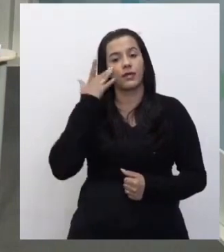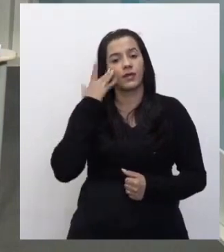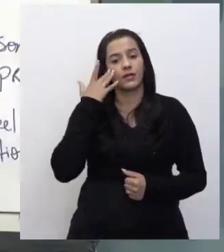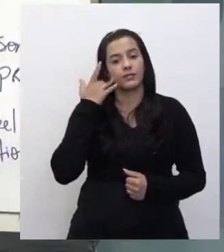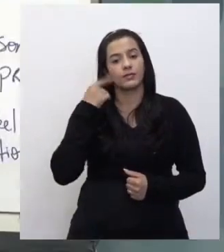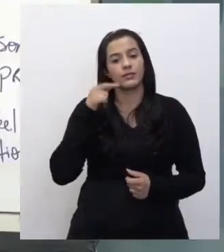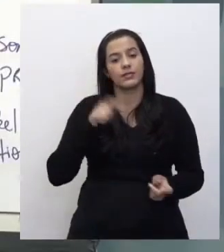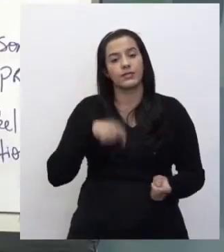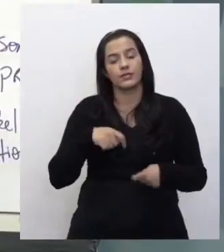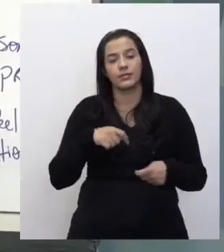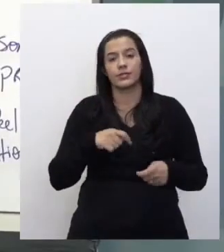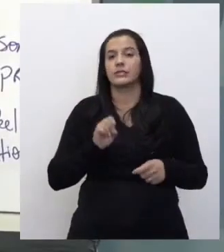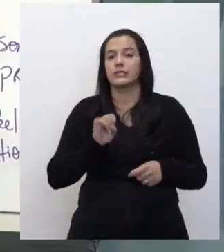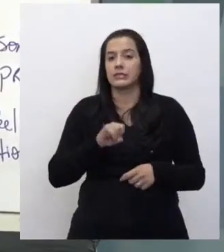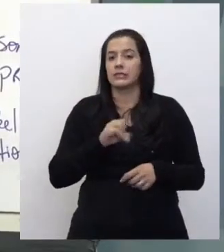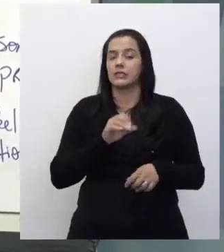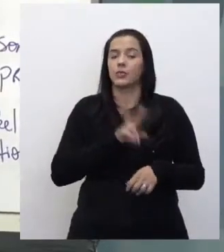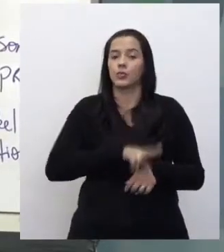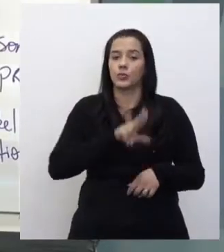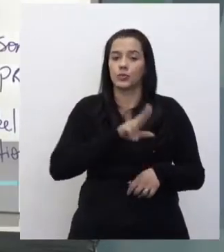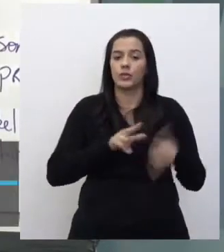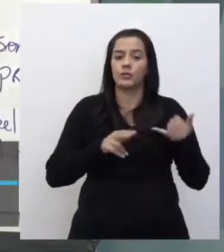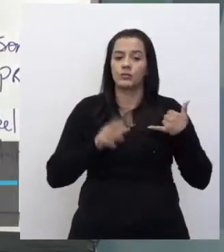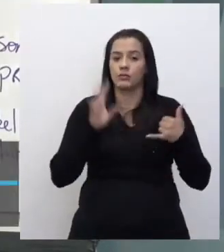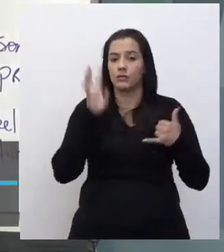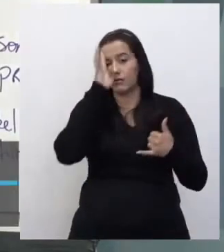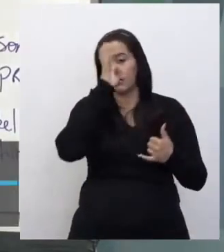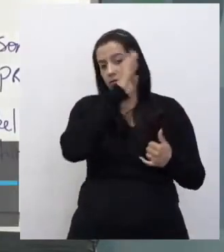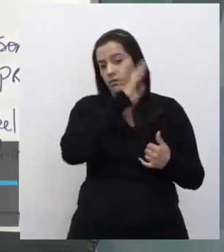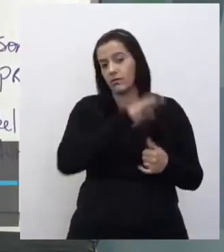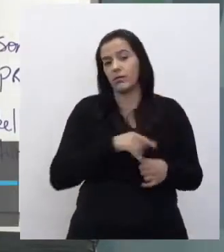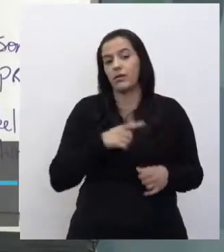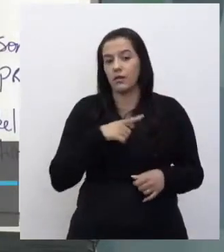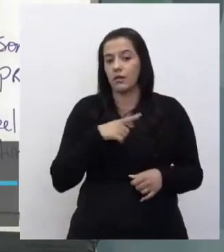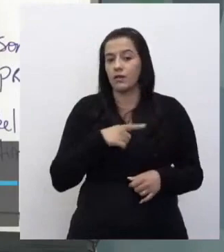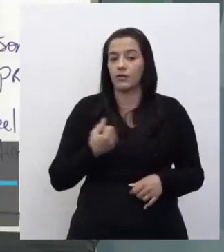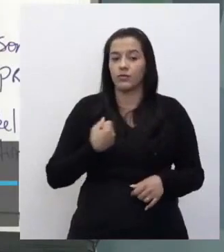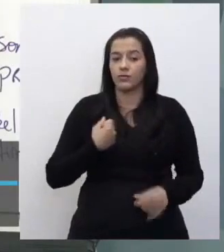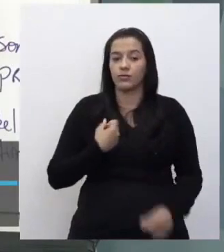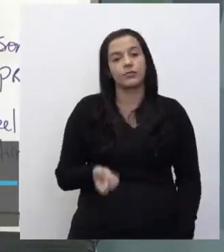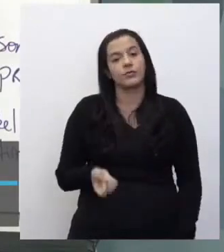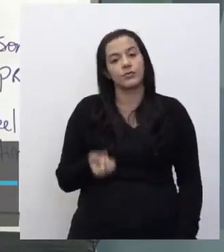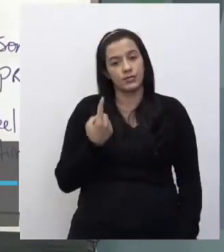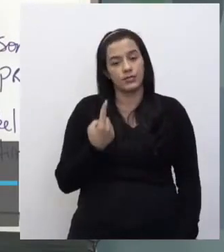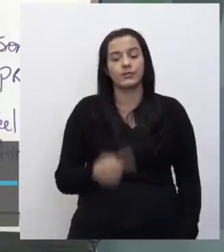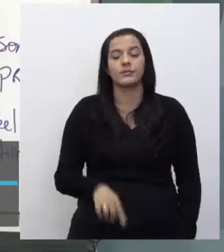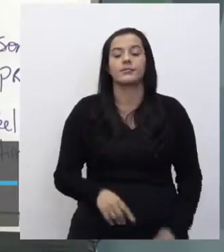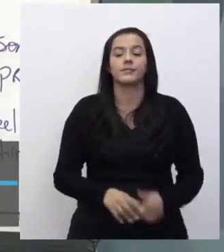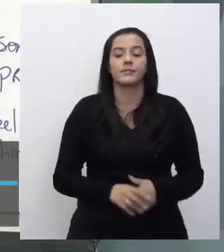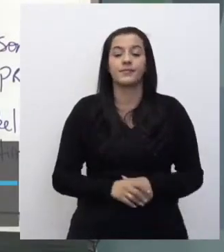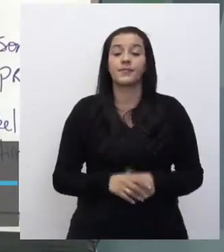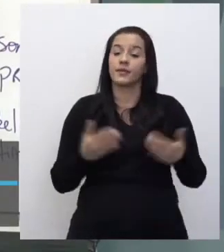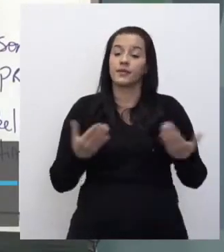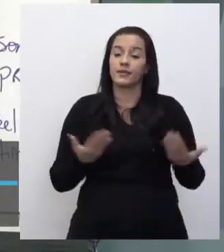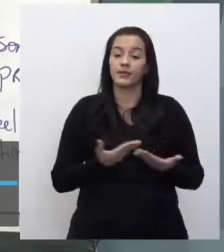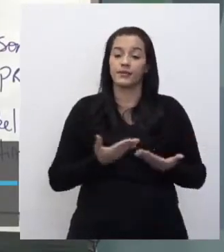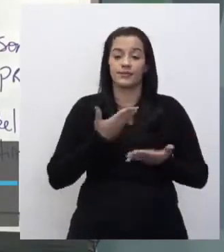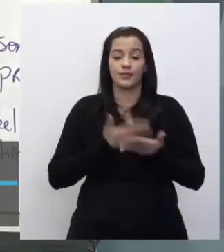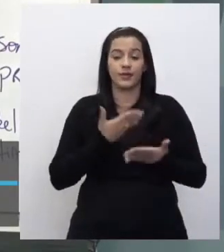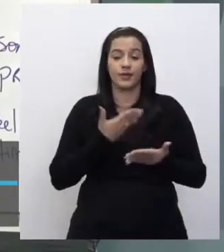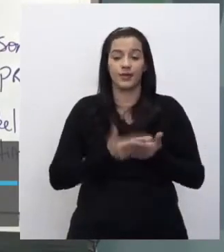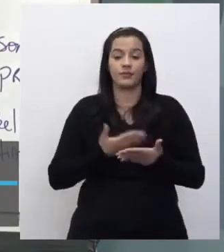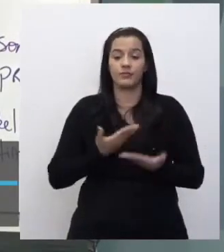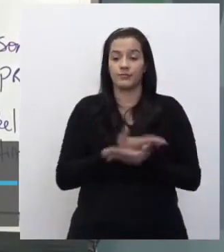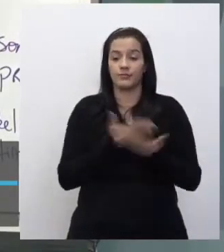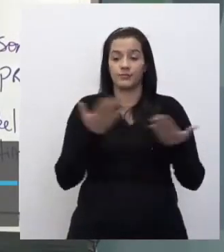que esse comportamento distrai, só 6%, eu acho que é um número bem estranho ali. Okay? Uhum. Então, pessoal, essa é a nossa aula de hoje, para